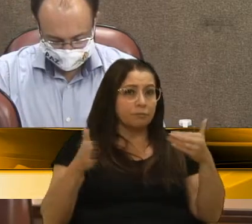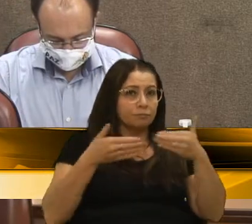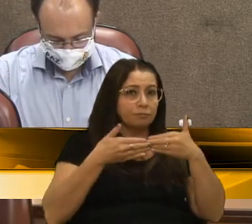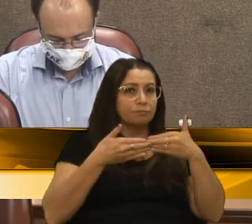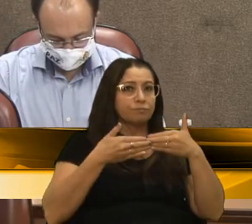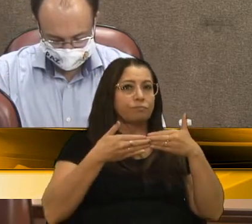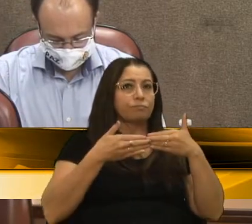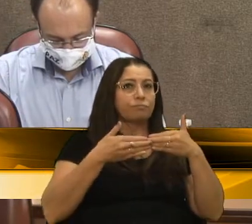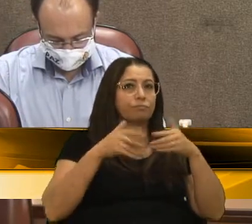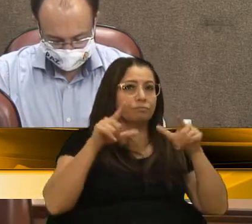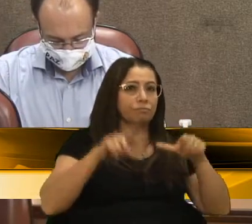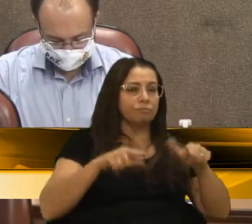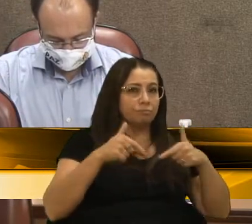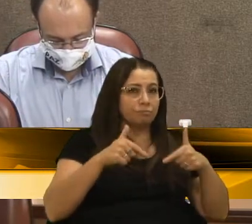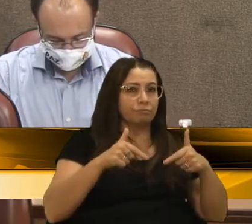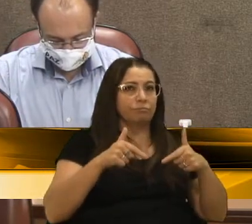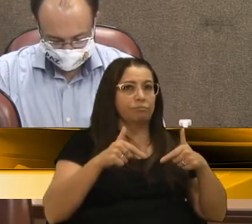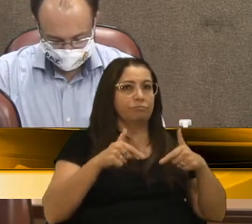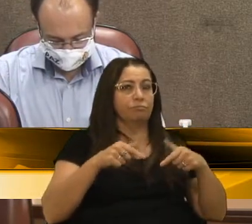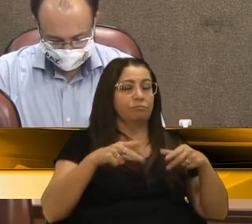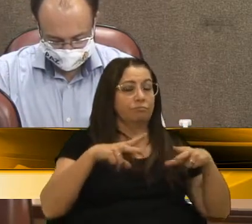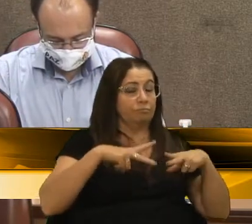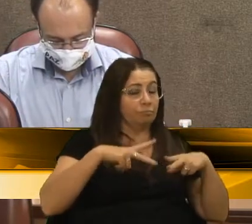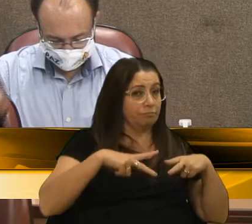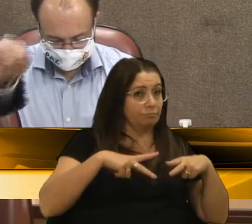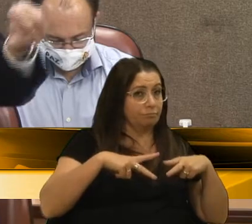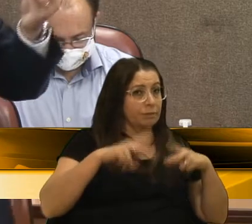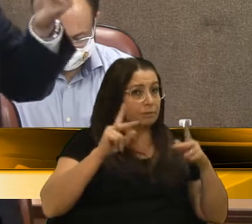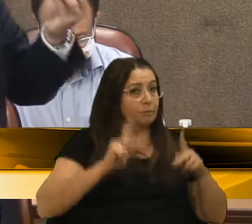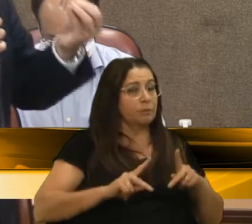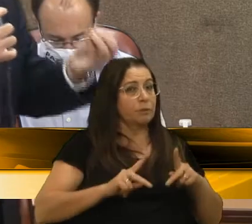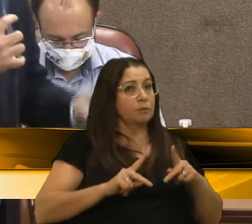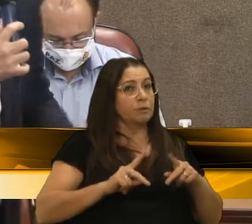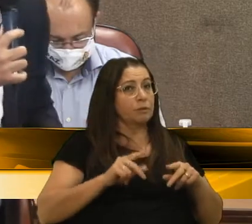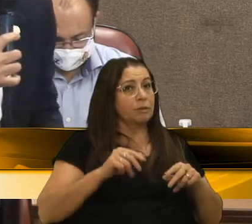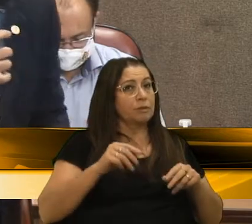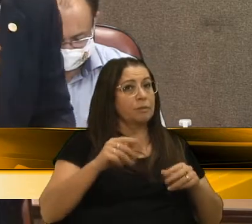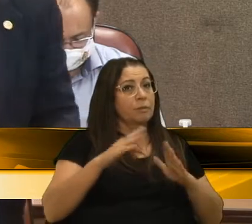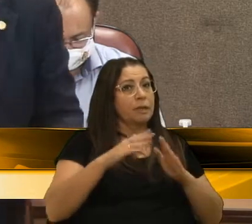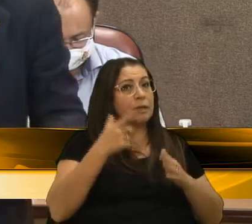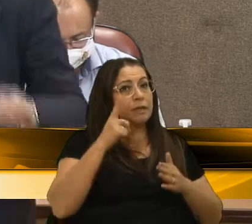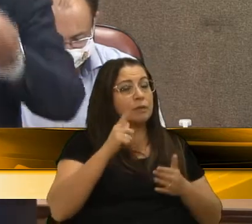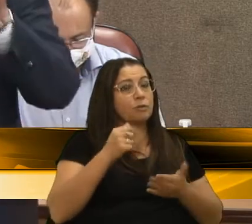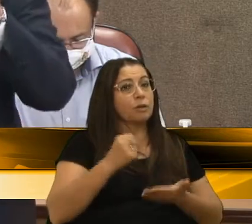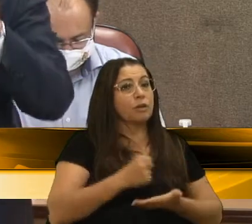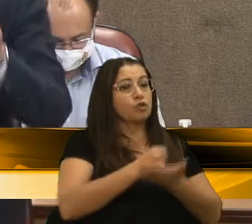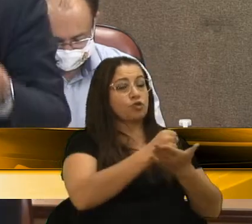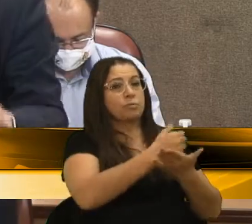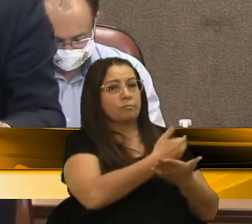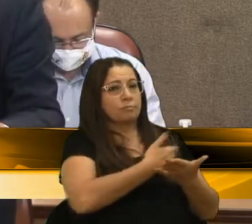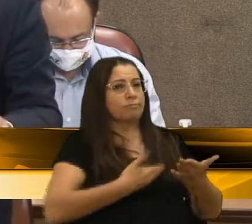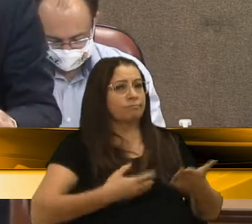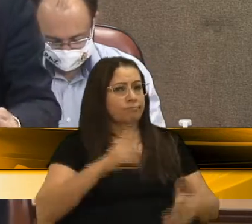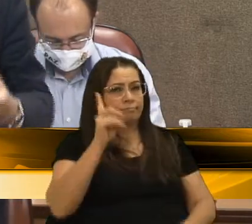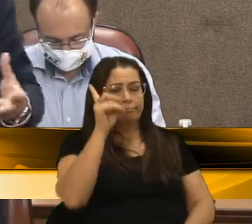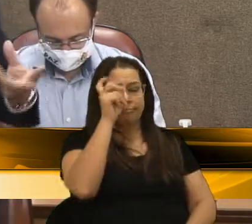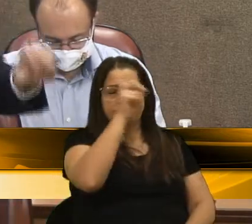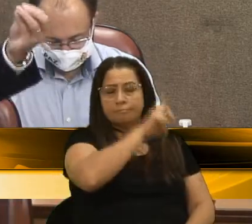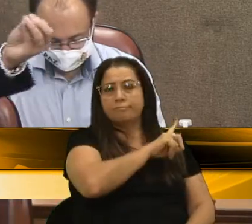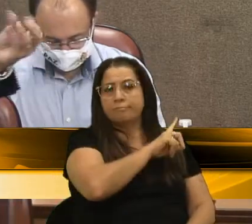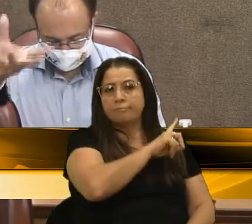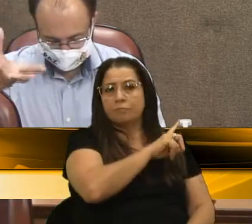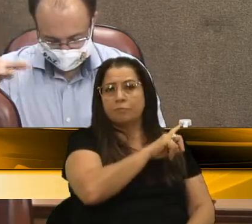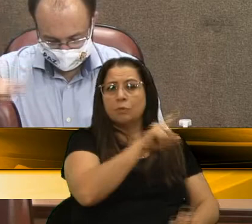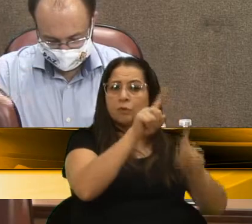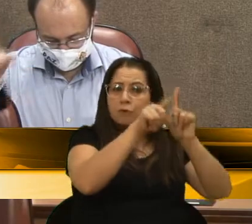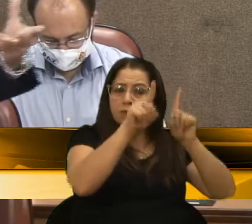de trabalho, de anistia privada, né, gente vivendo de auxílio emergencial, com extremas dificuldades, enquanto que os